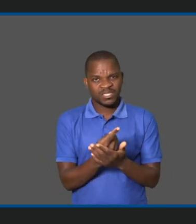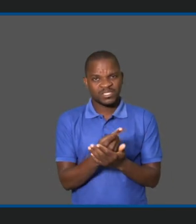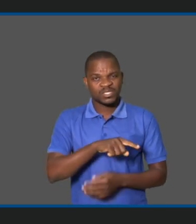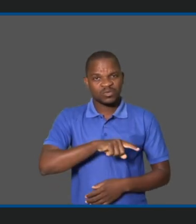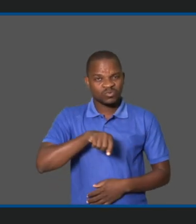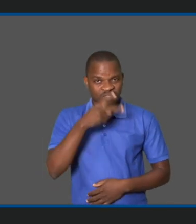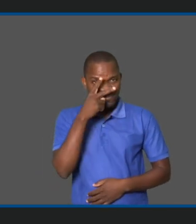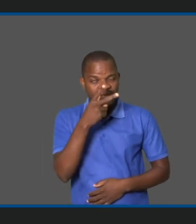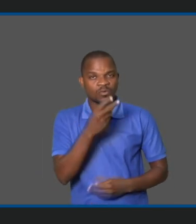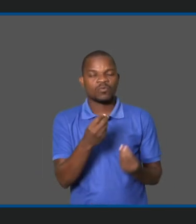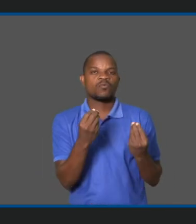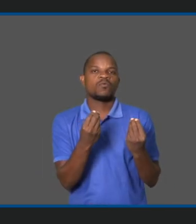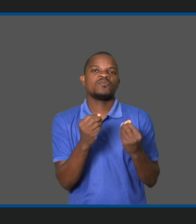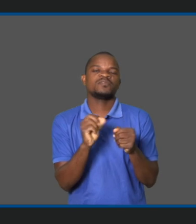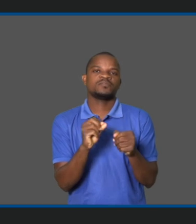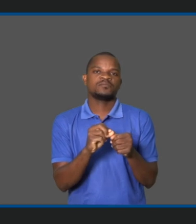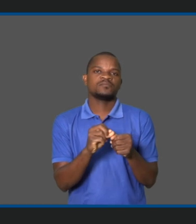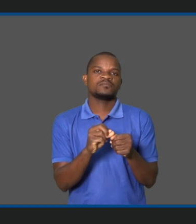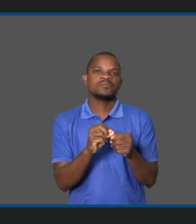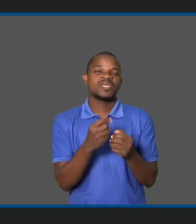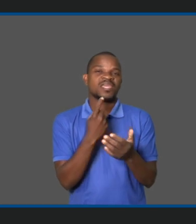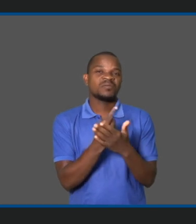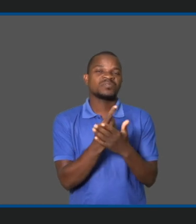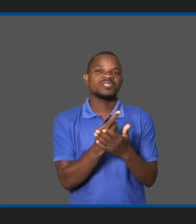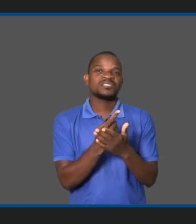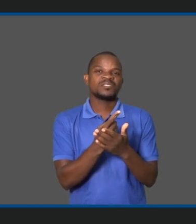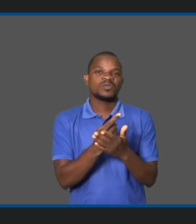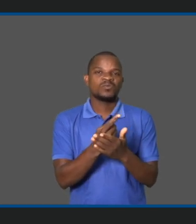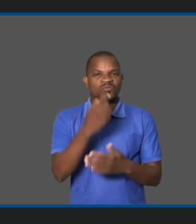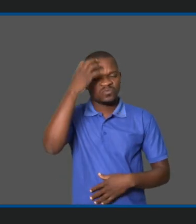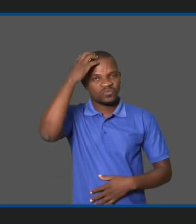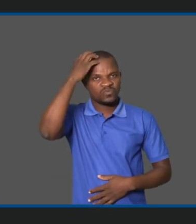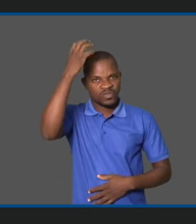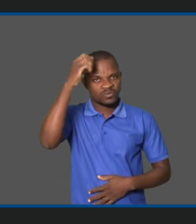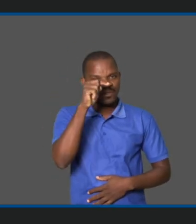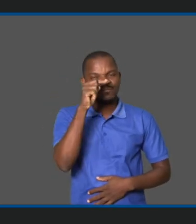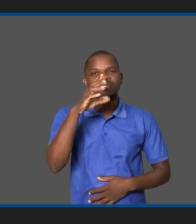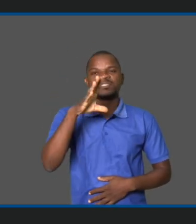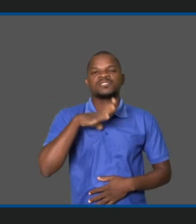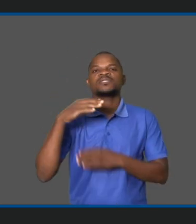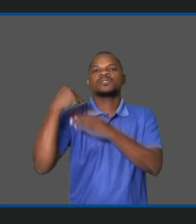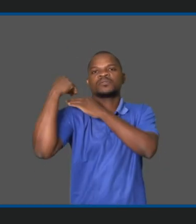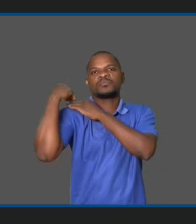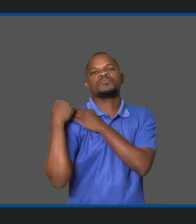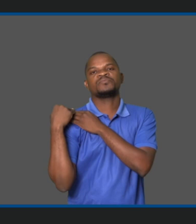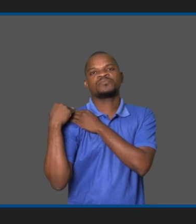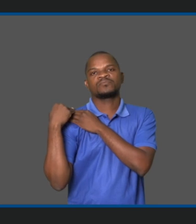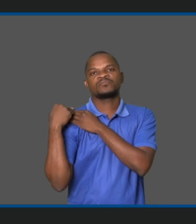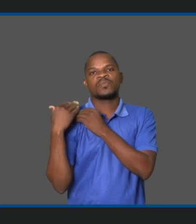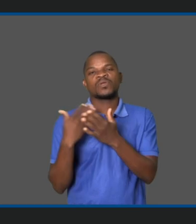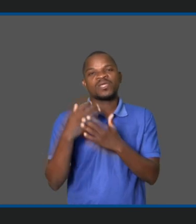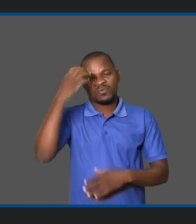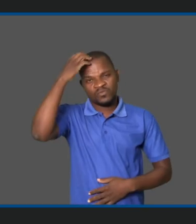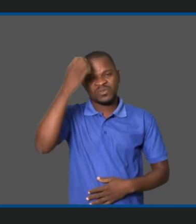do estado. É um agente do estado. O estado deve tomar medidas perante aquela agente, por